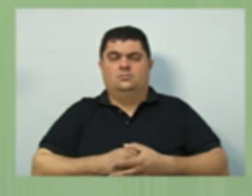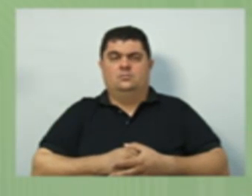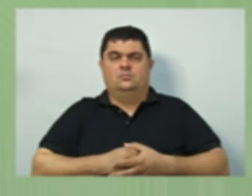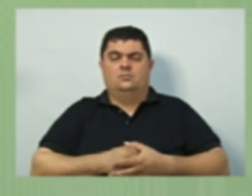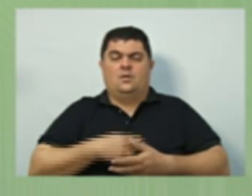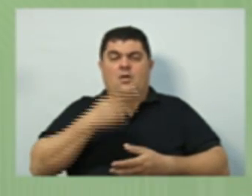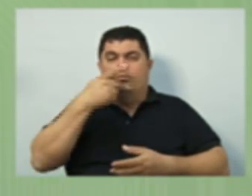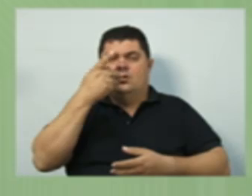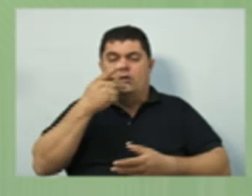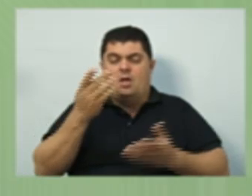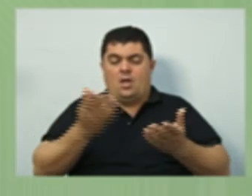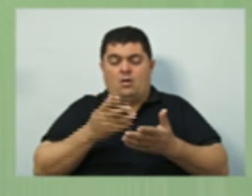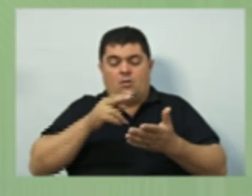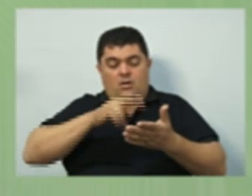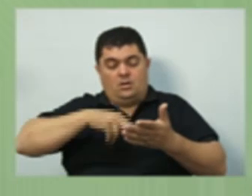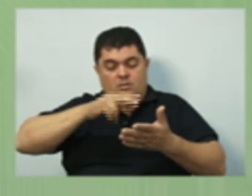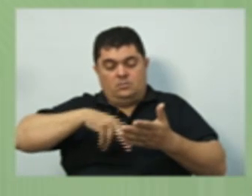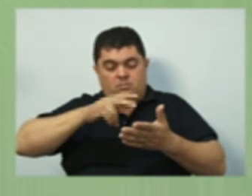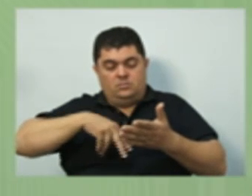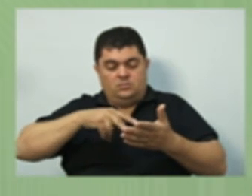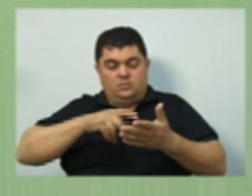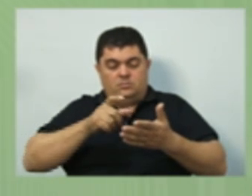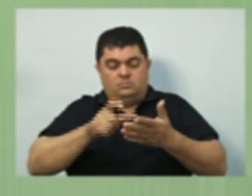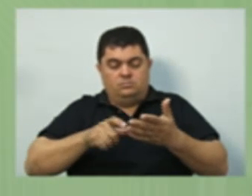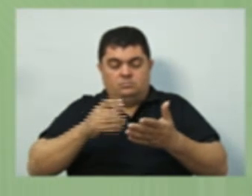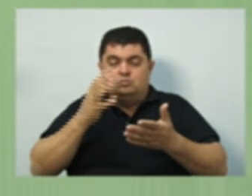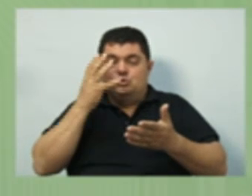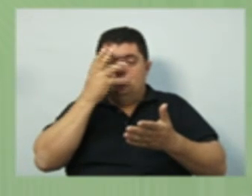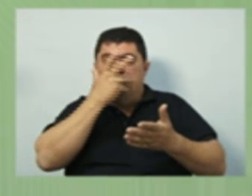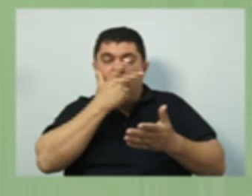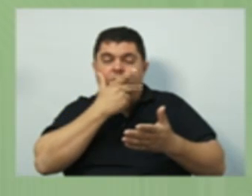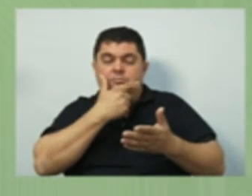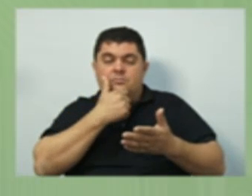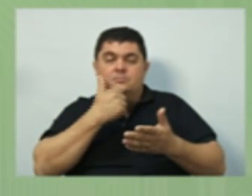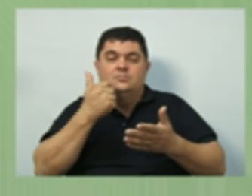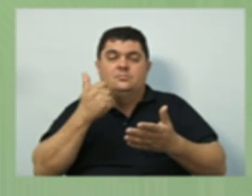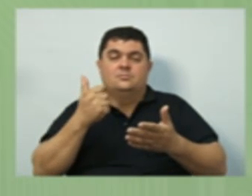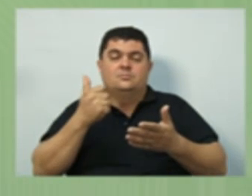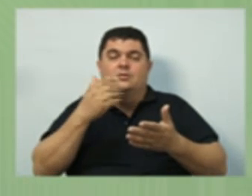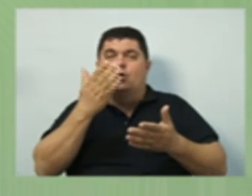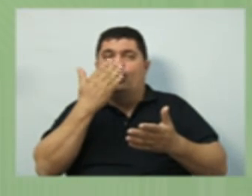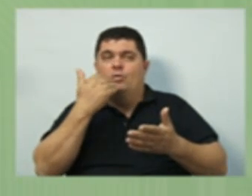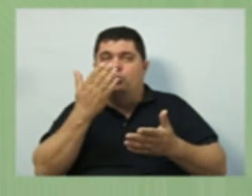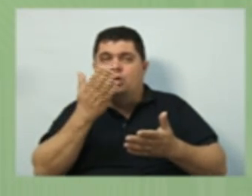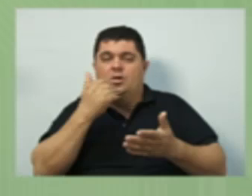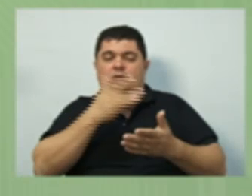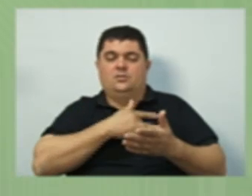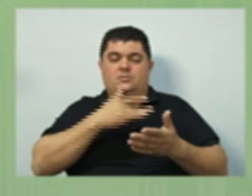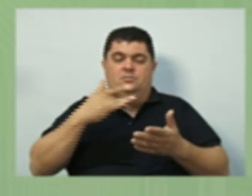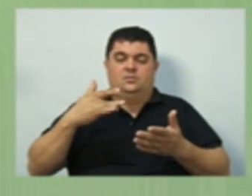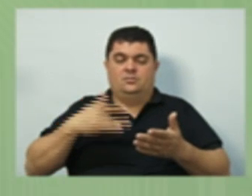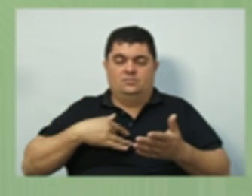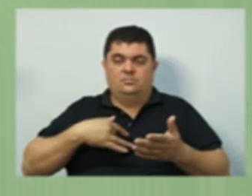está falando, agora lê aquele pedaço bonito que fala de comida,